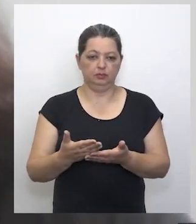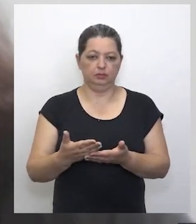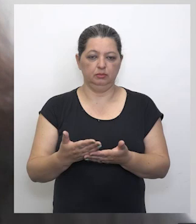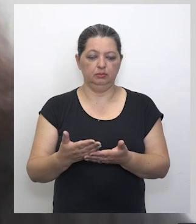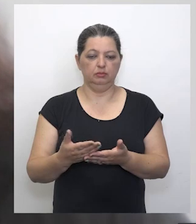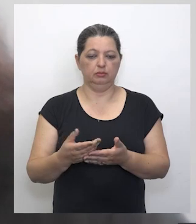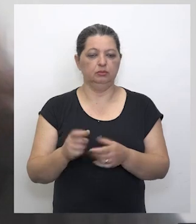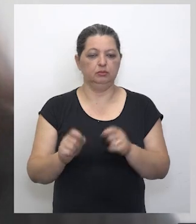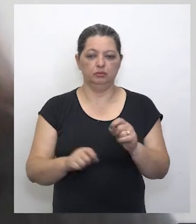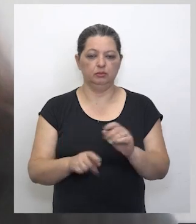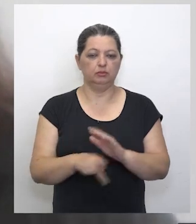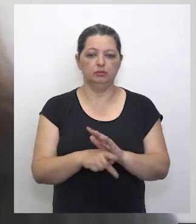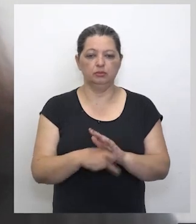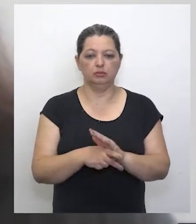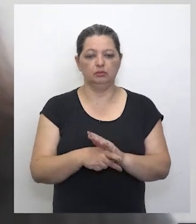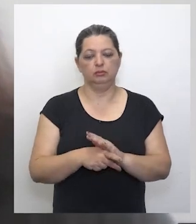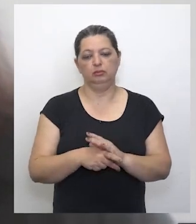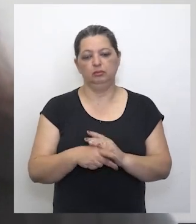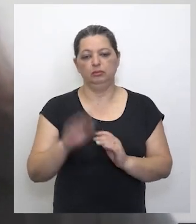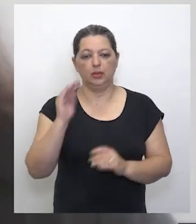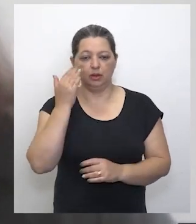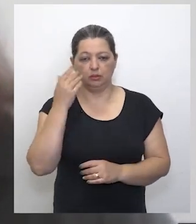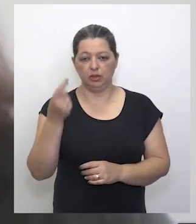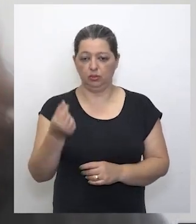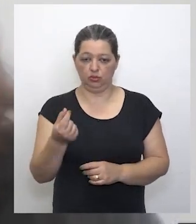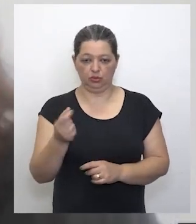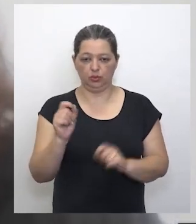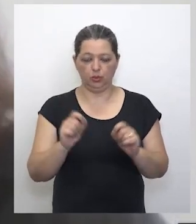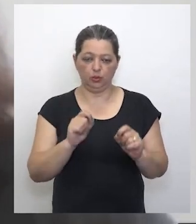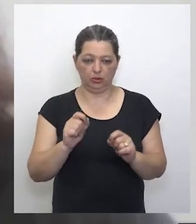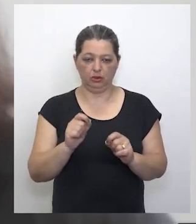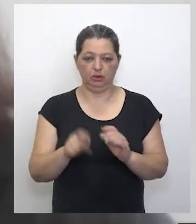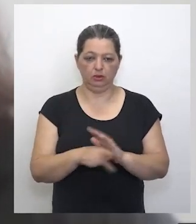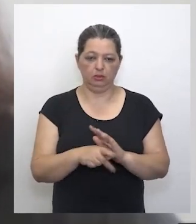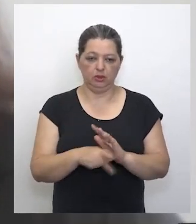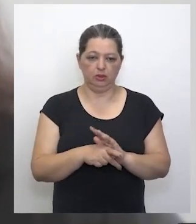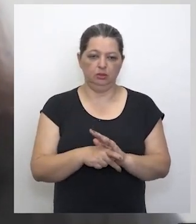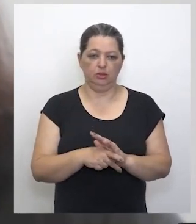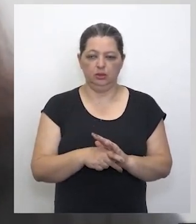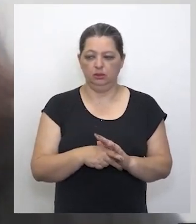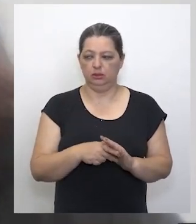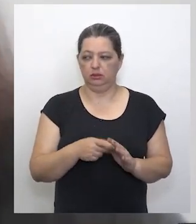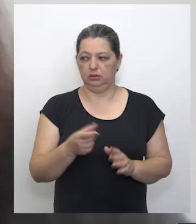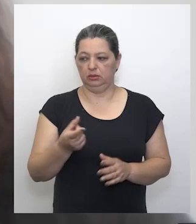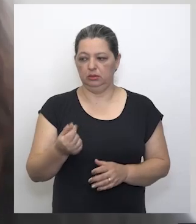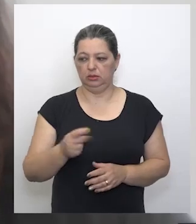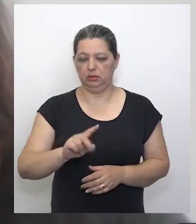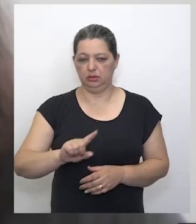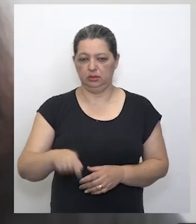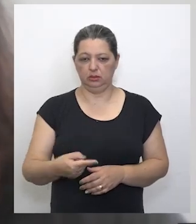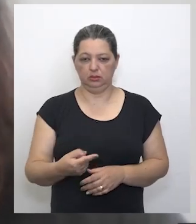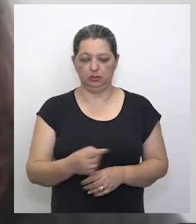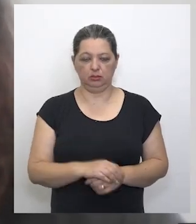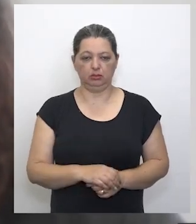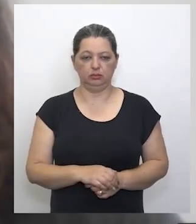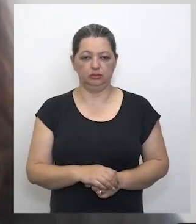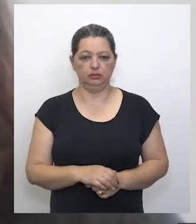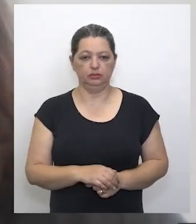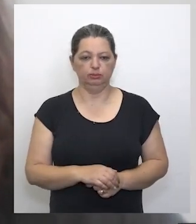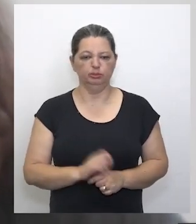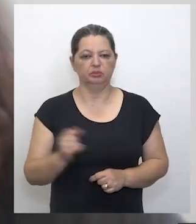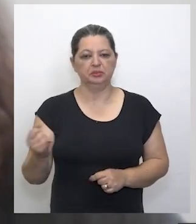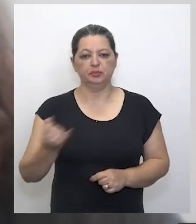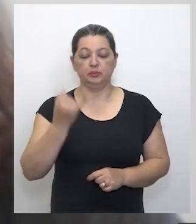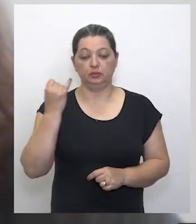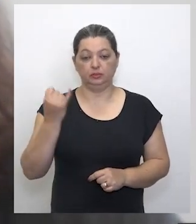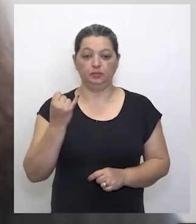o sistema monetário, mas também na parte decimal, do quebrado, né, que a gente fala, né, normalmente. Então, é muito importante